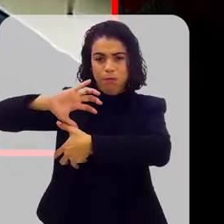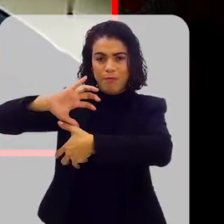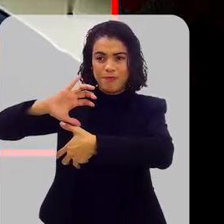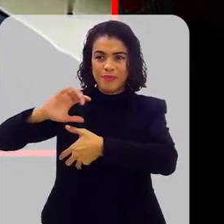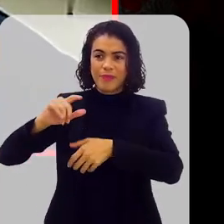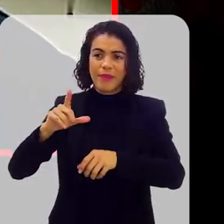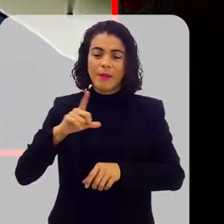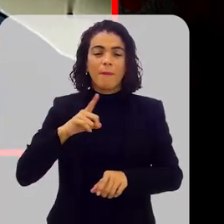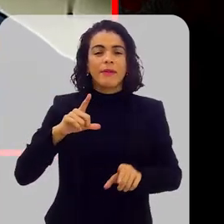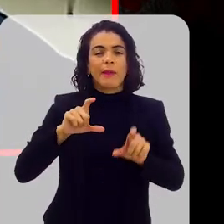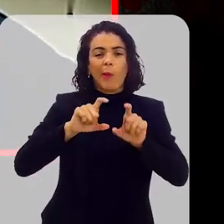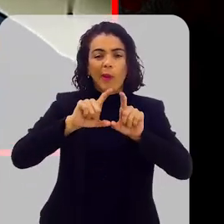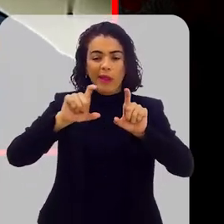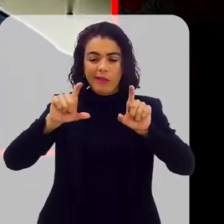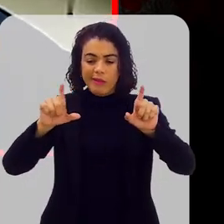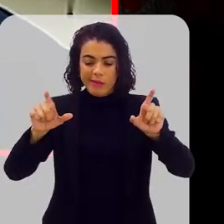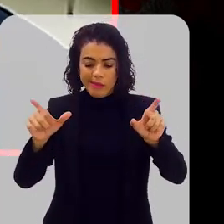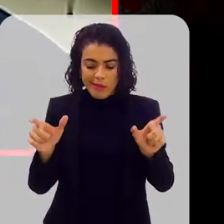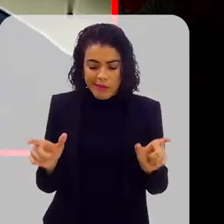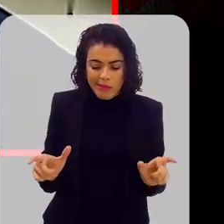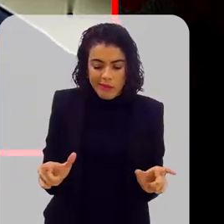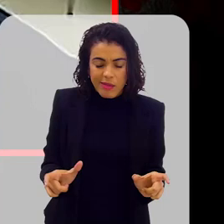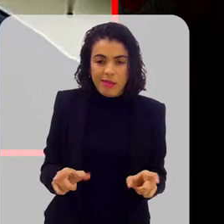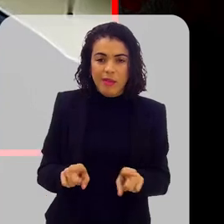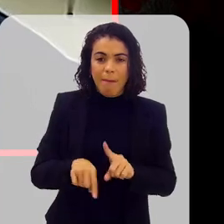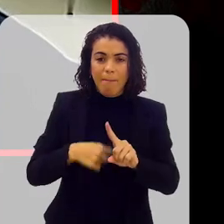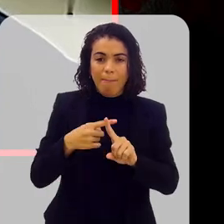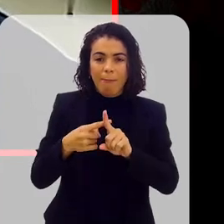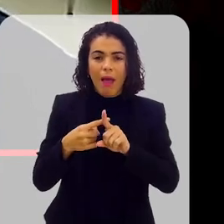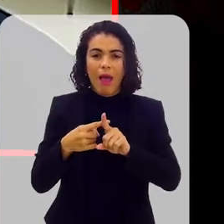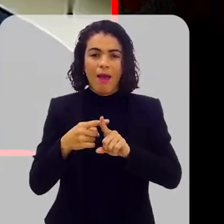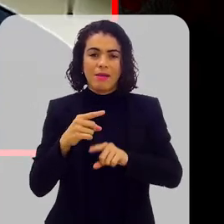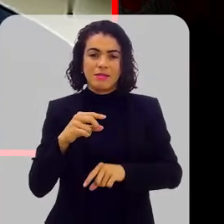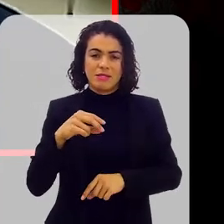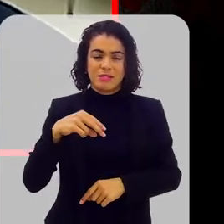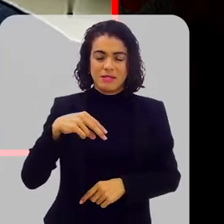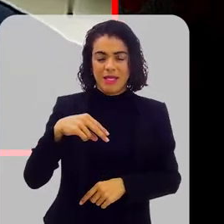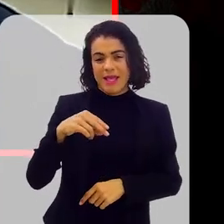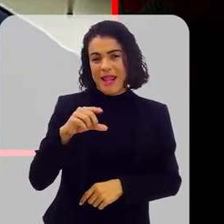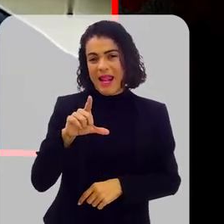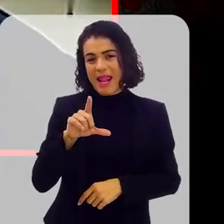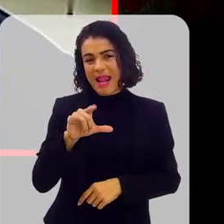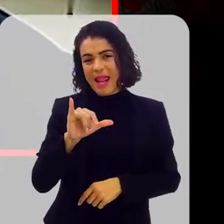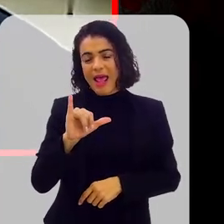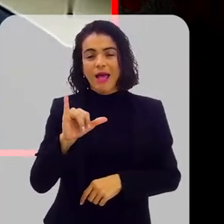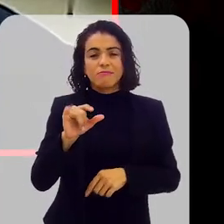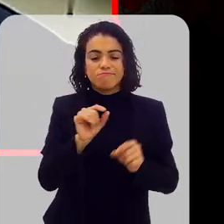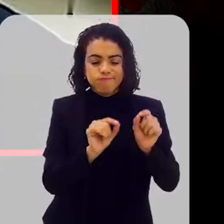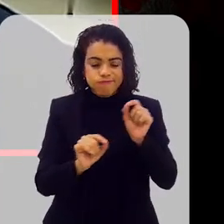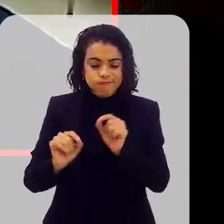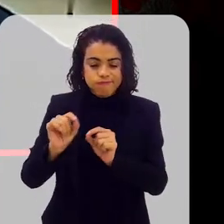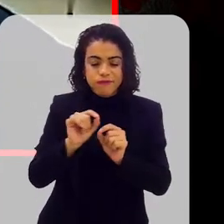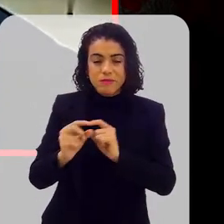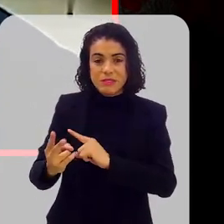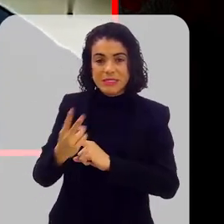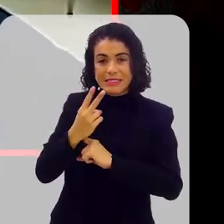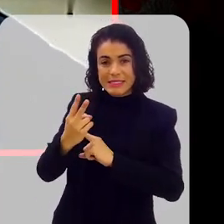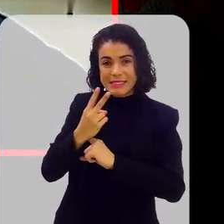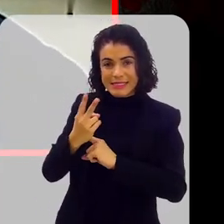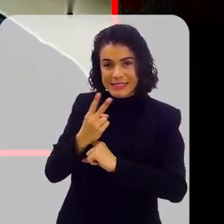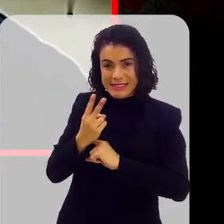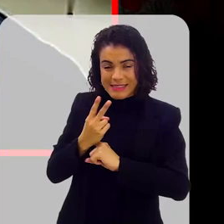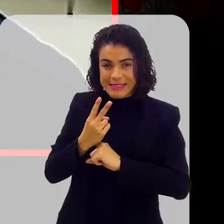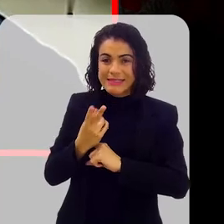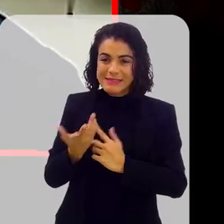além do intestino, você tem um comprometimento da drenagem linfática que você tem ao redor do intestino, e